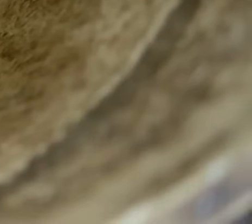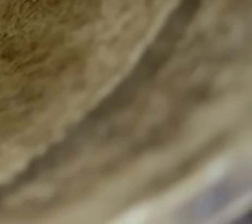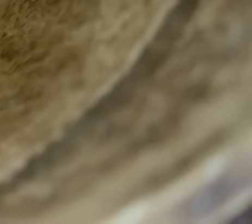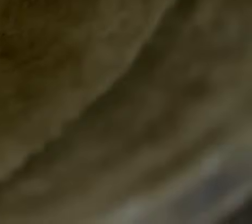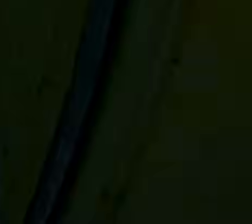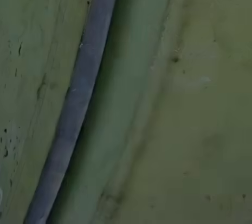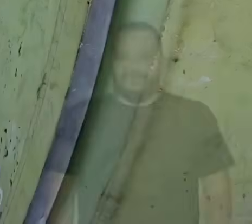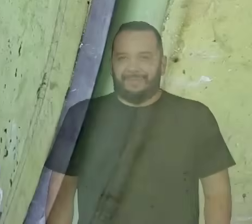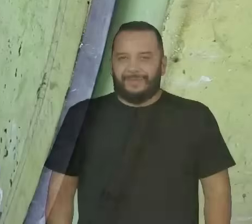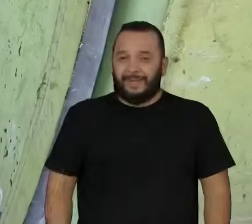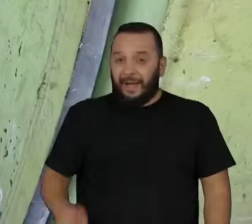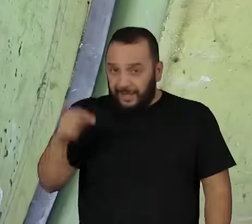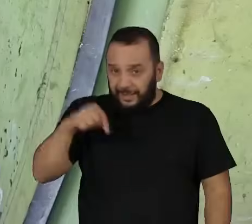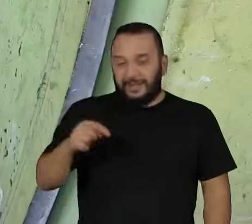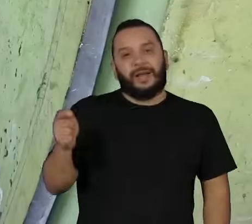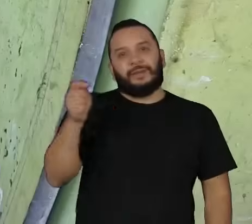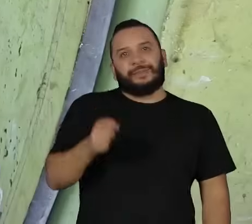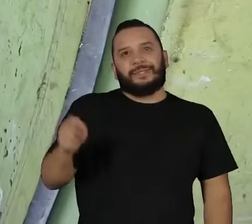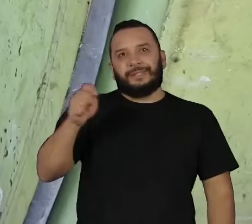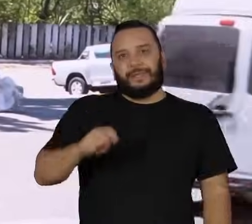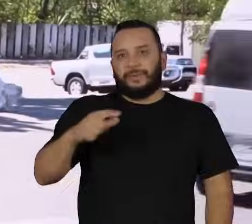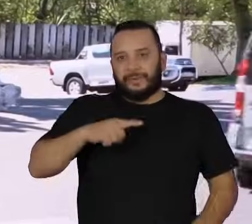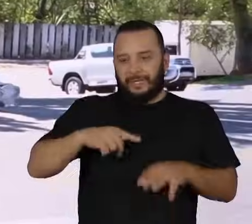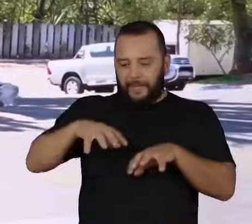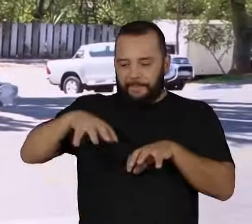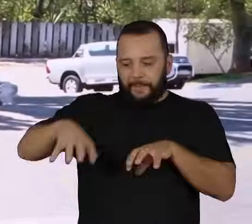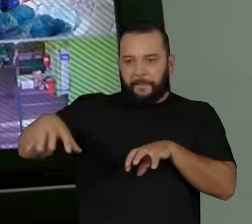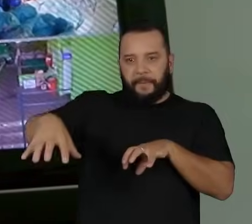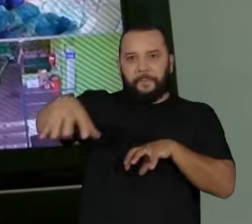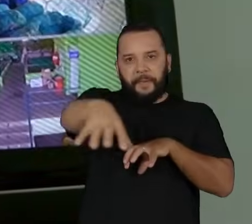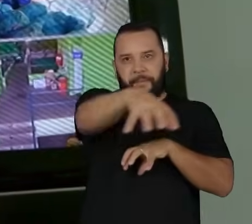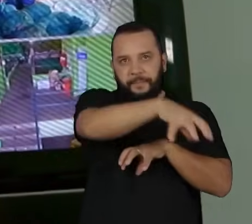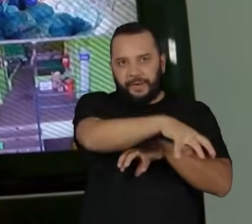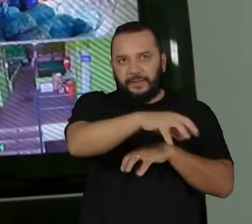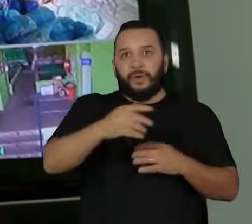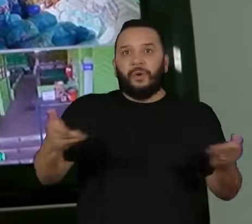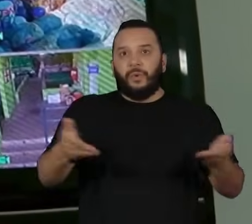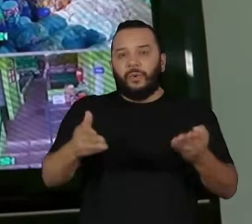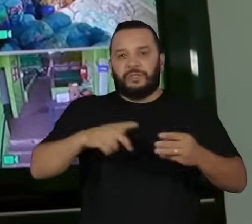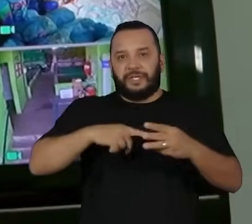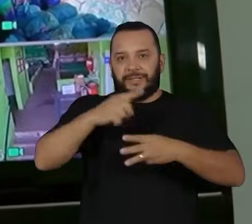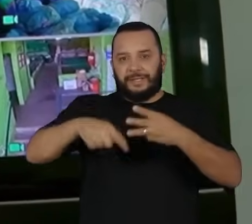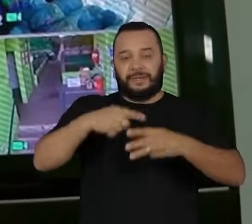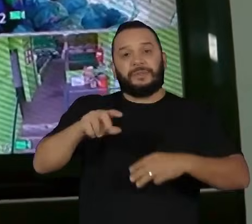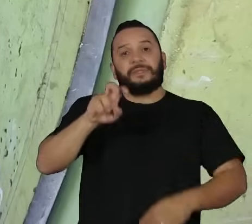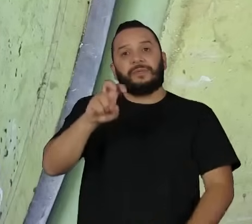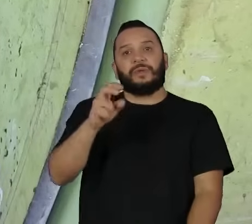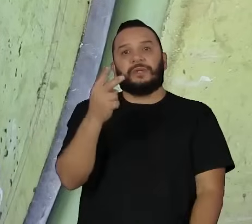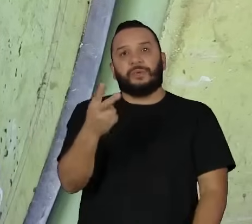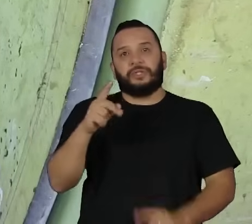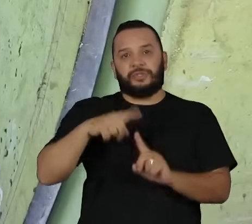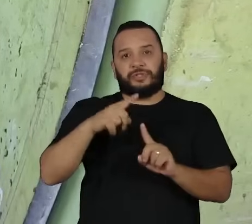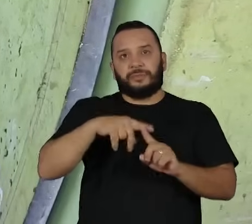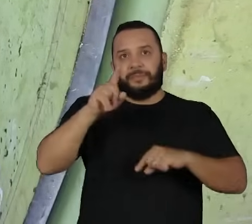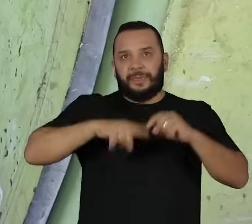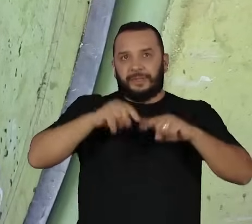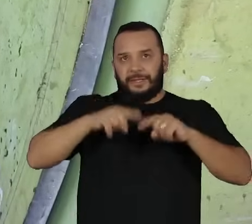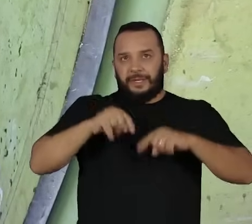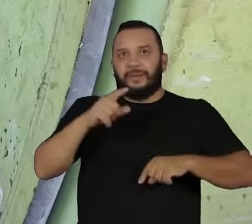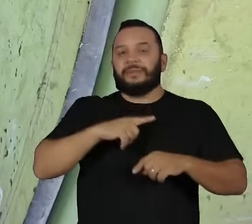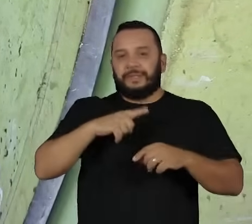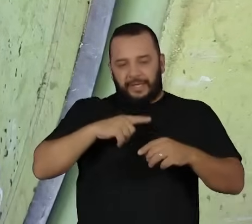A nossa cooperativa ela é feita por setores. Então hoje nós reciclamos 52 tipos de material, fazemos uma